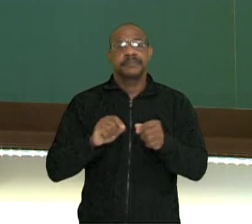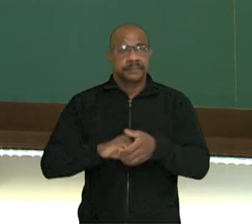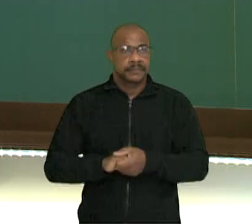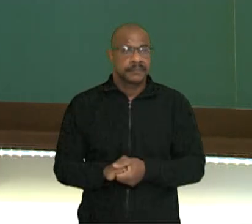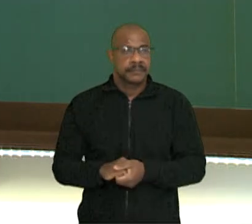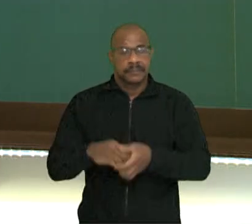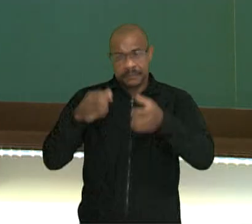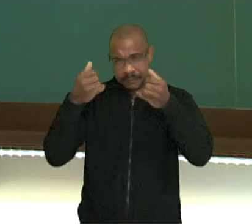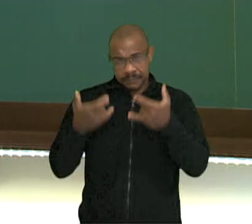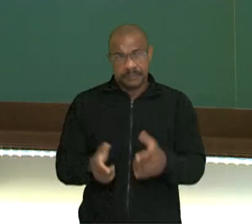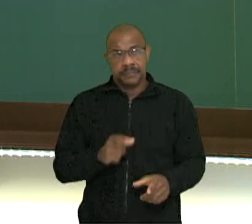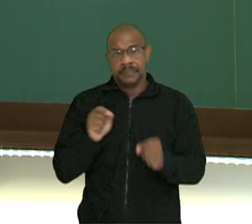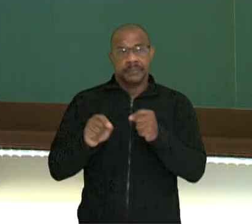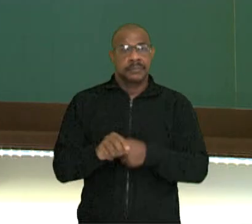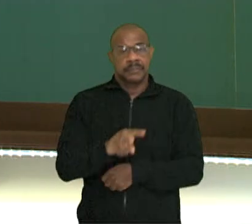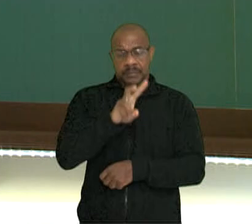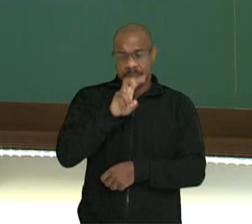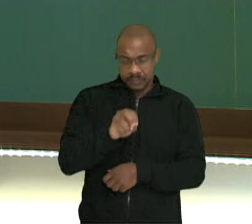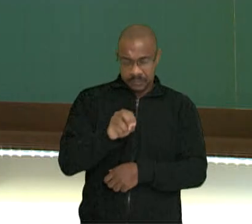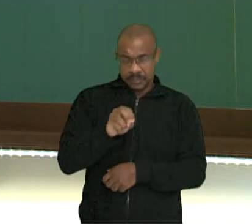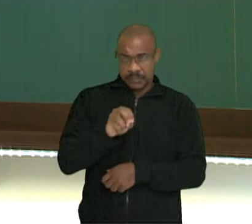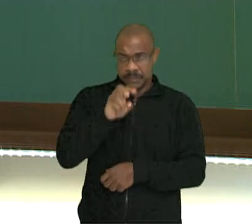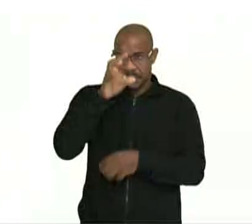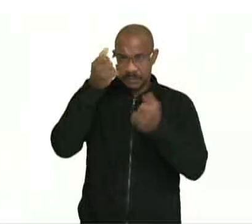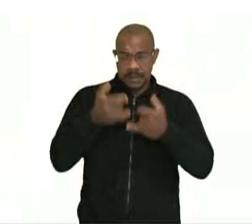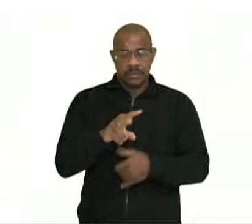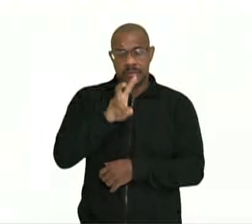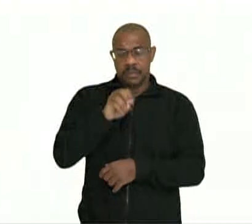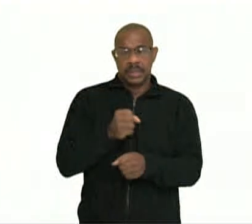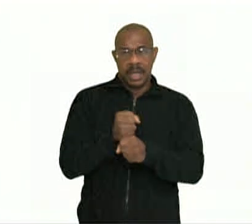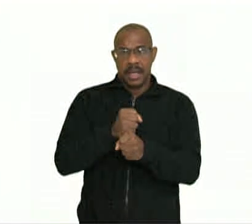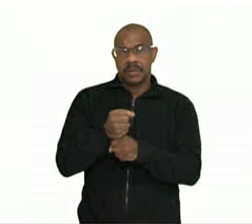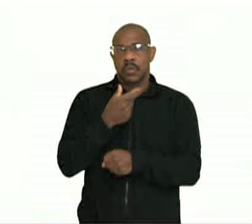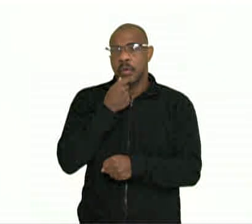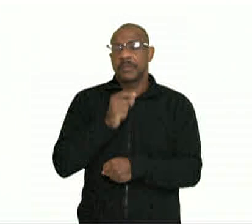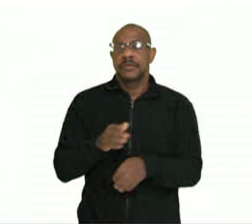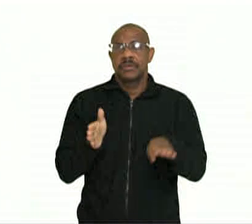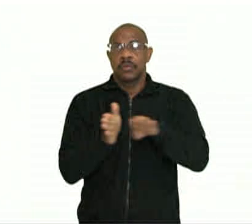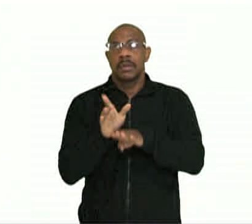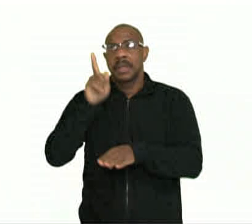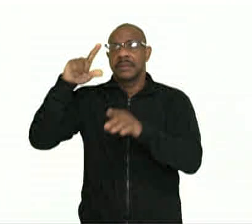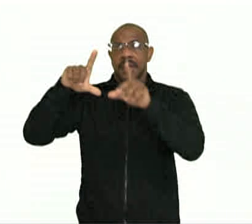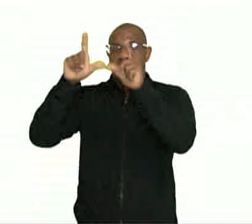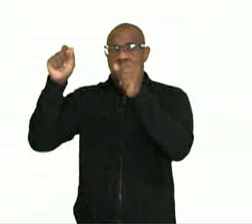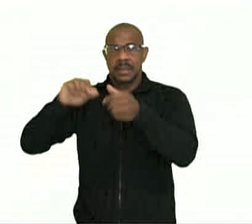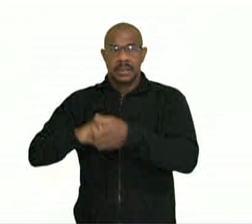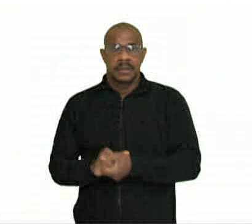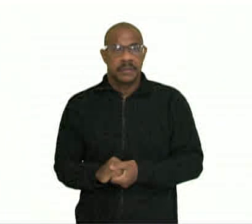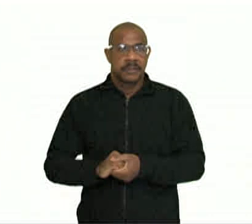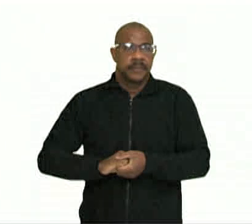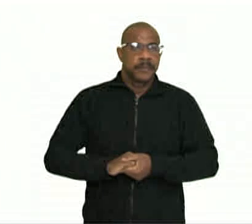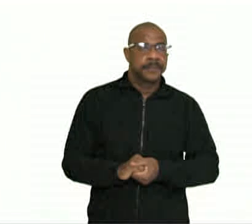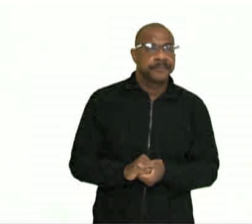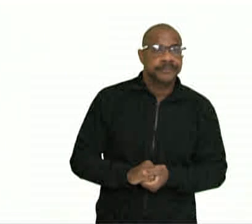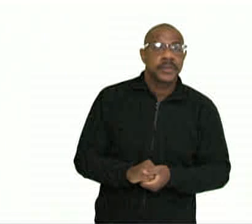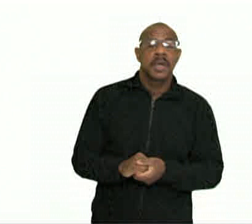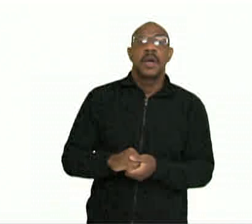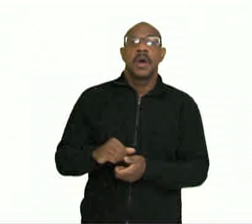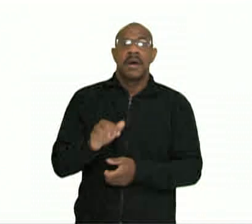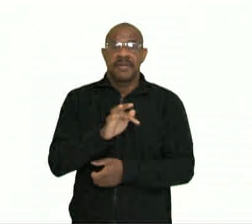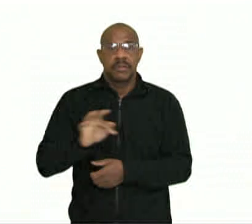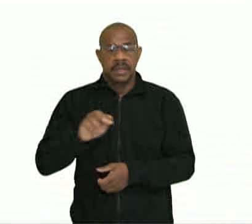Para falar sobre os 50 anos do homem na Lua e seu legado, o Diálogos na USP recebeu os